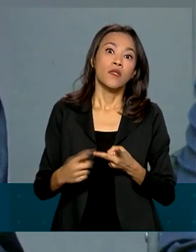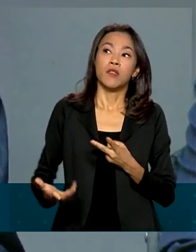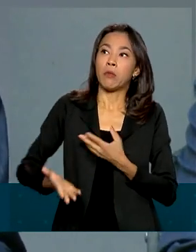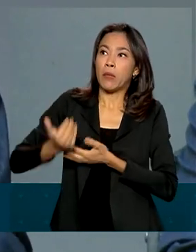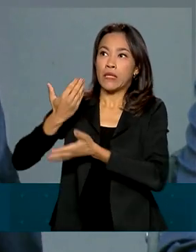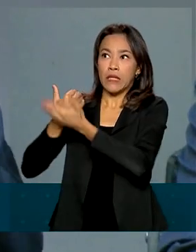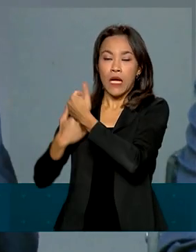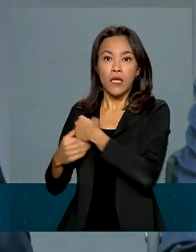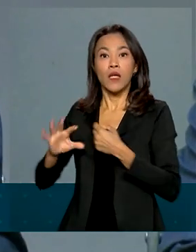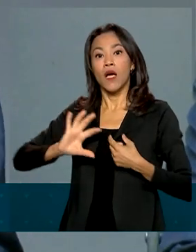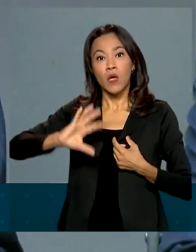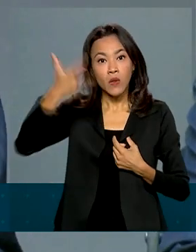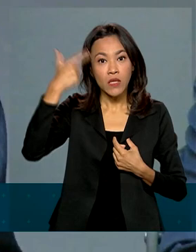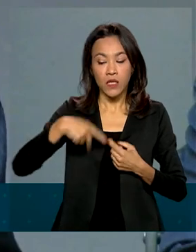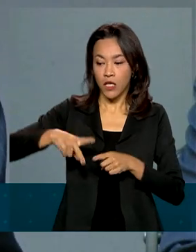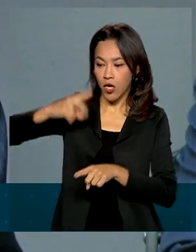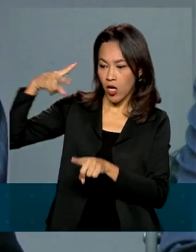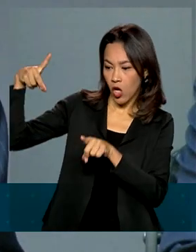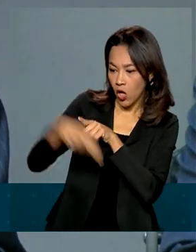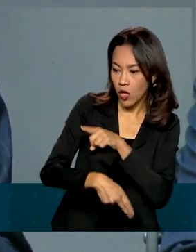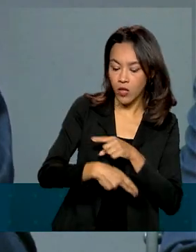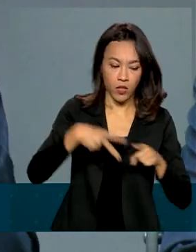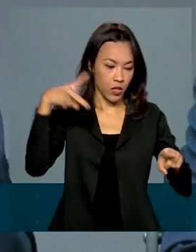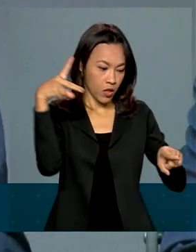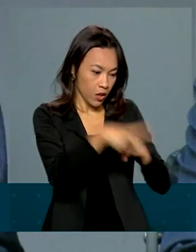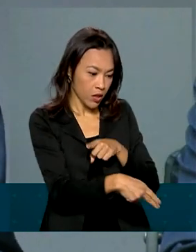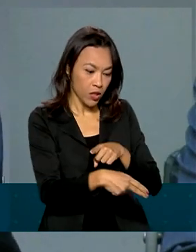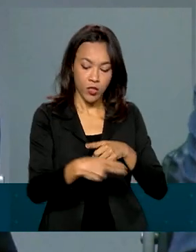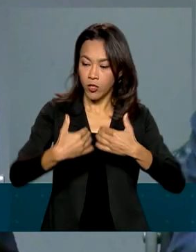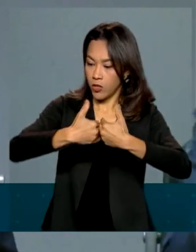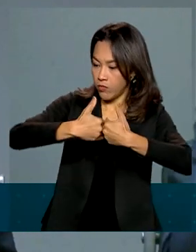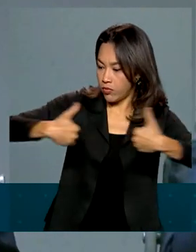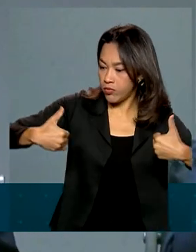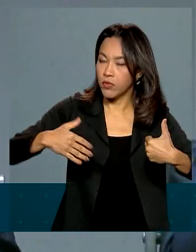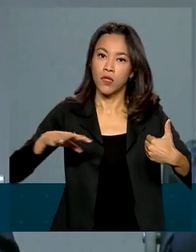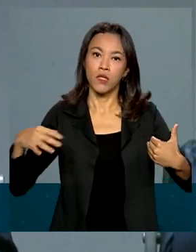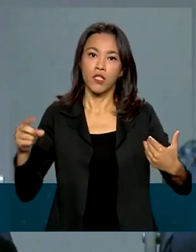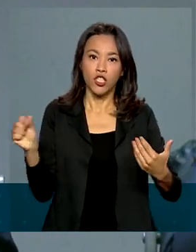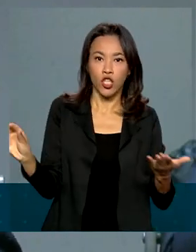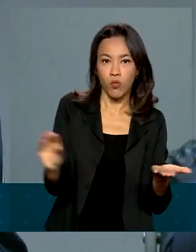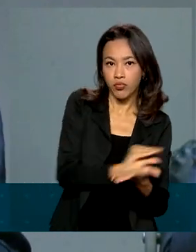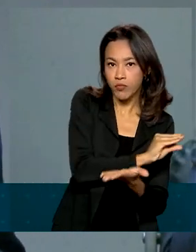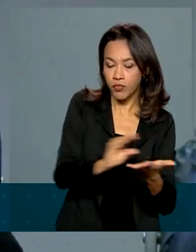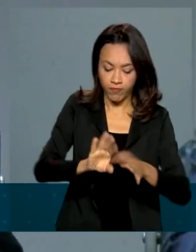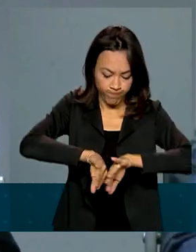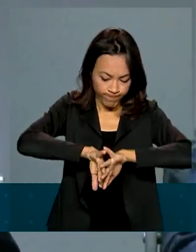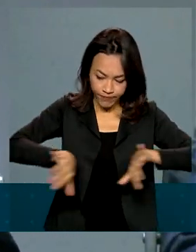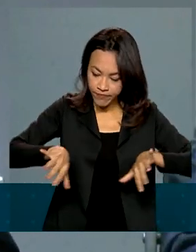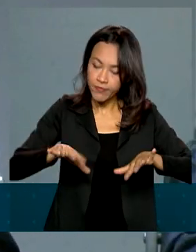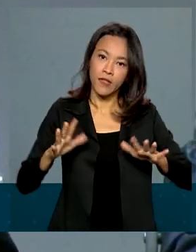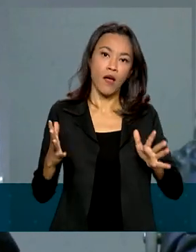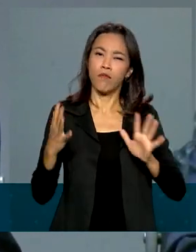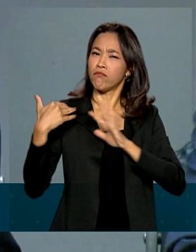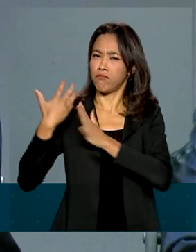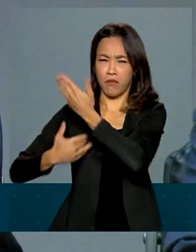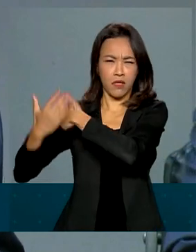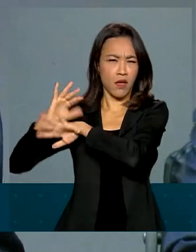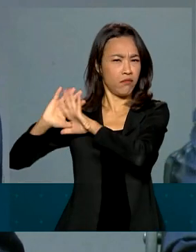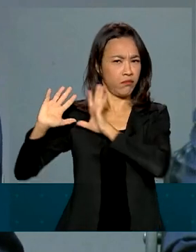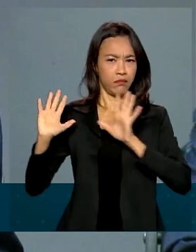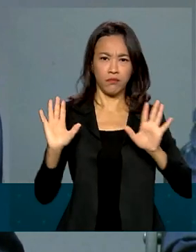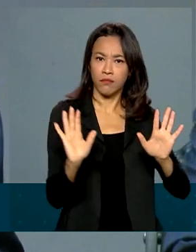sanções econômicas, interrupção de fluxos de comércio, interrupção de fluxos de investimentos. Então, eu, como ministro da Economia do Brasil, estou